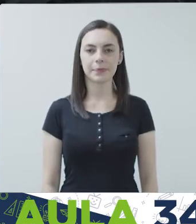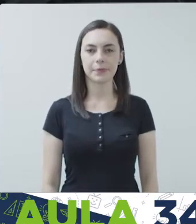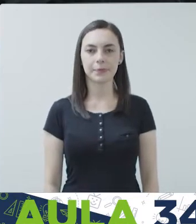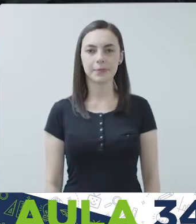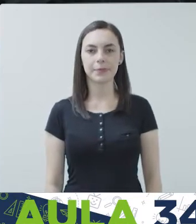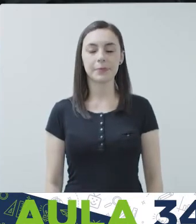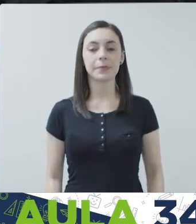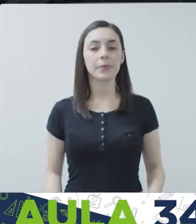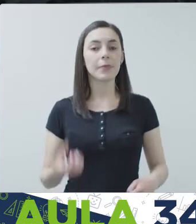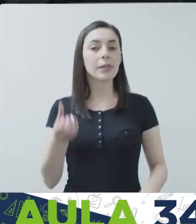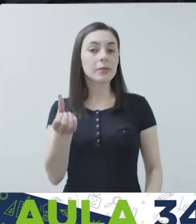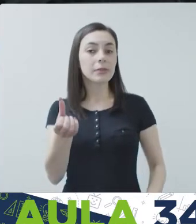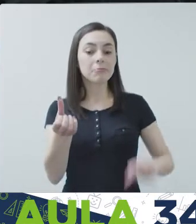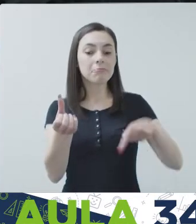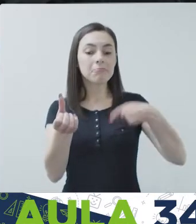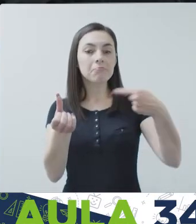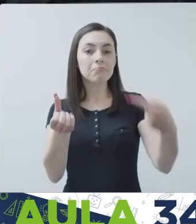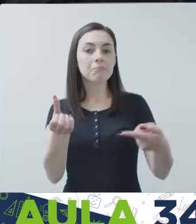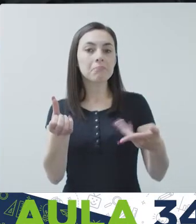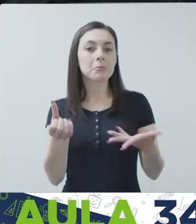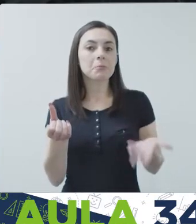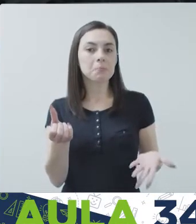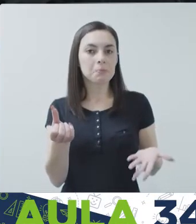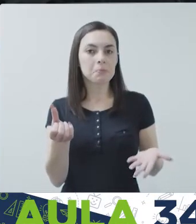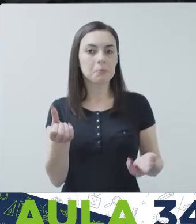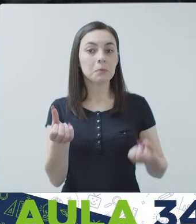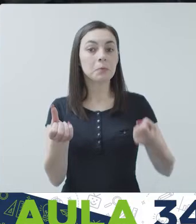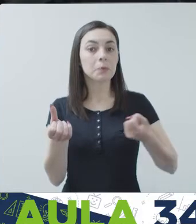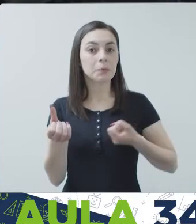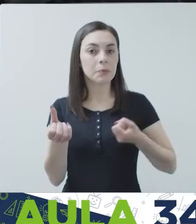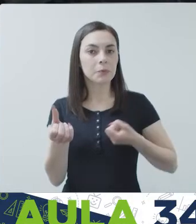E depois do número 6? O número